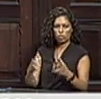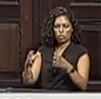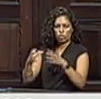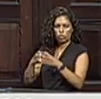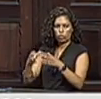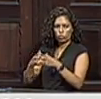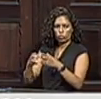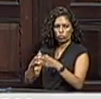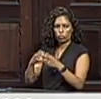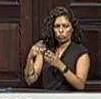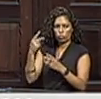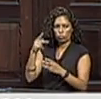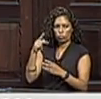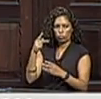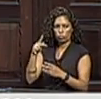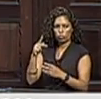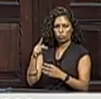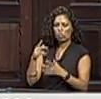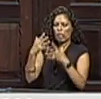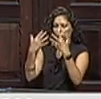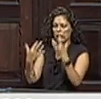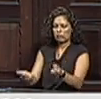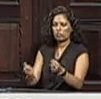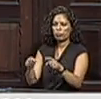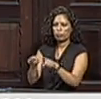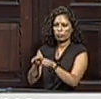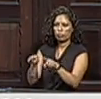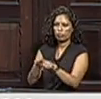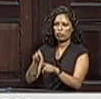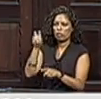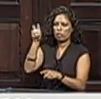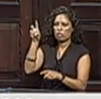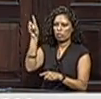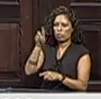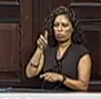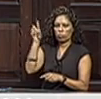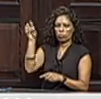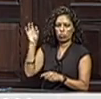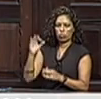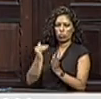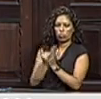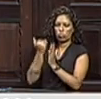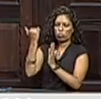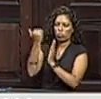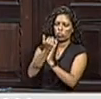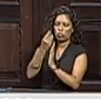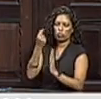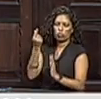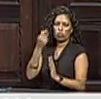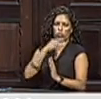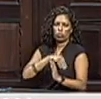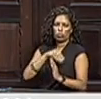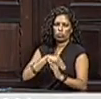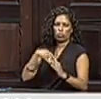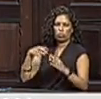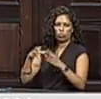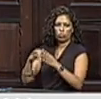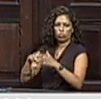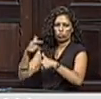Podemos, a gente pede a todos o voto sim, 5% o mínimo de reajuste para todas as categorias.